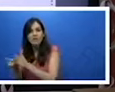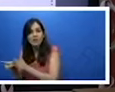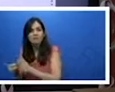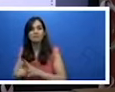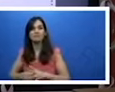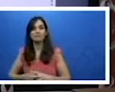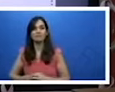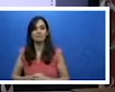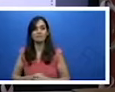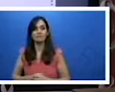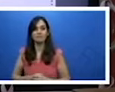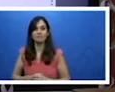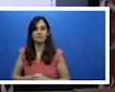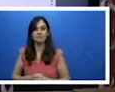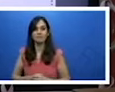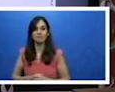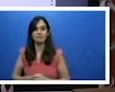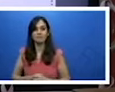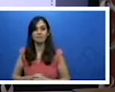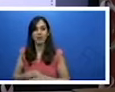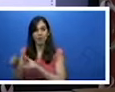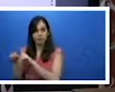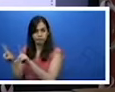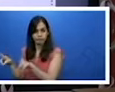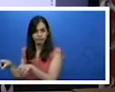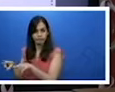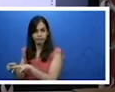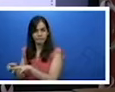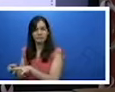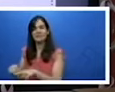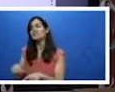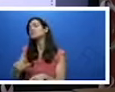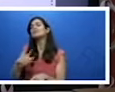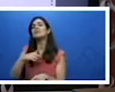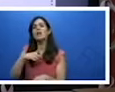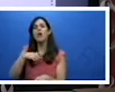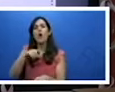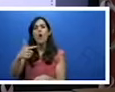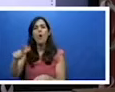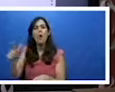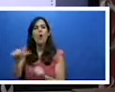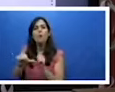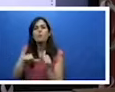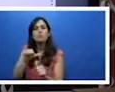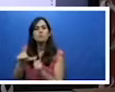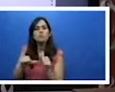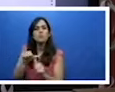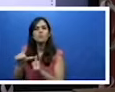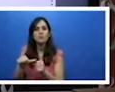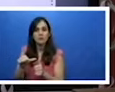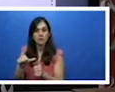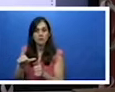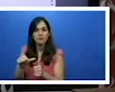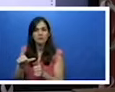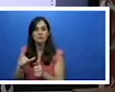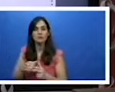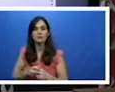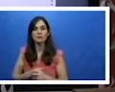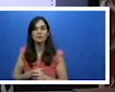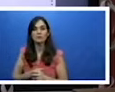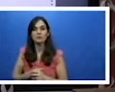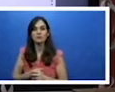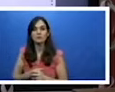Aqui no cantinho está escrito, nas novas versões, quando a gente altera uma